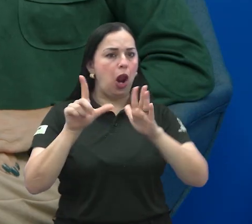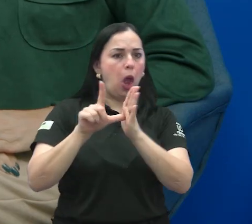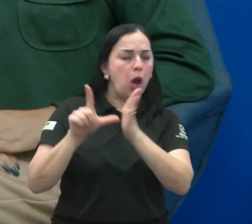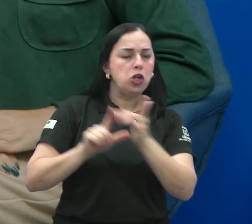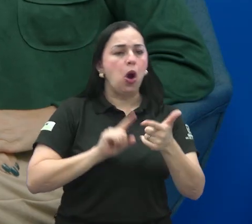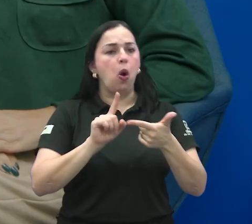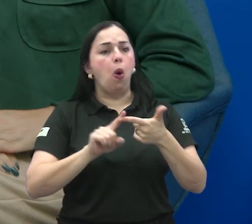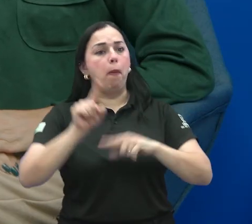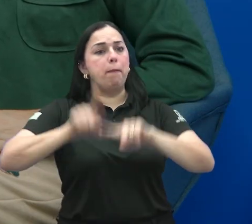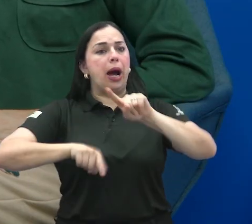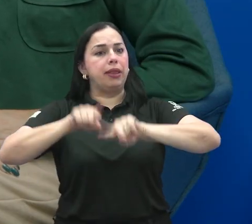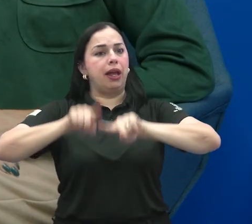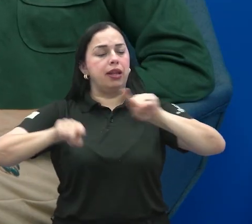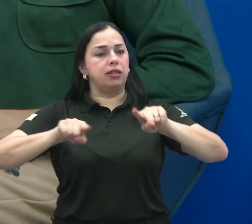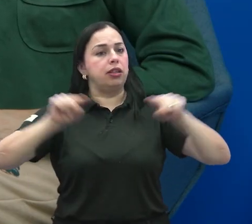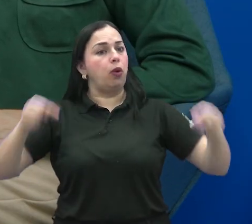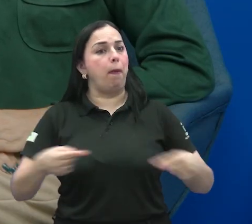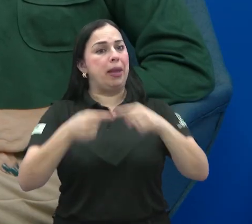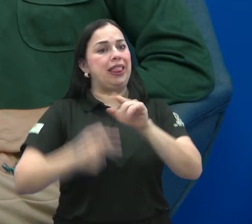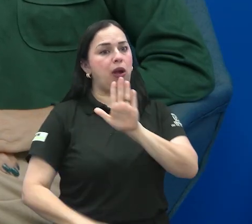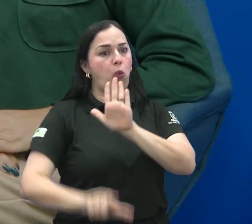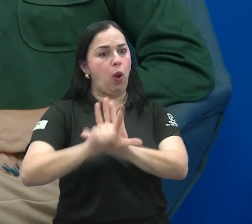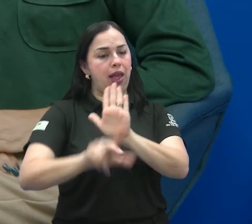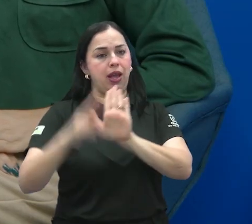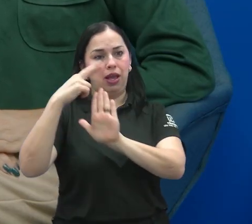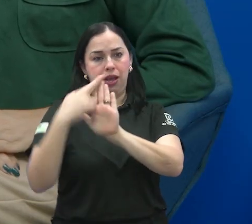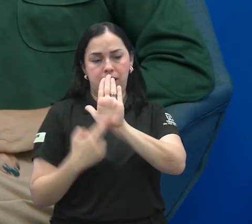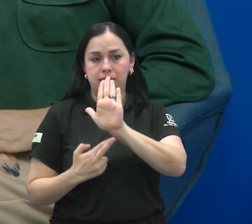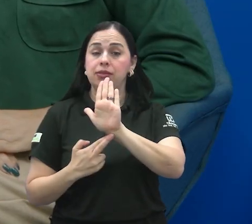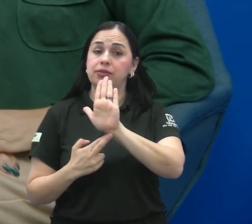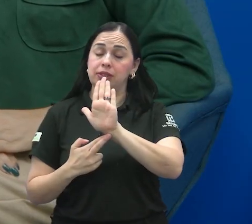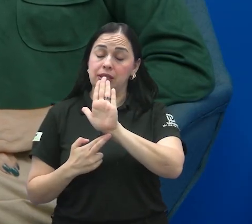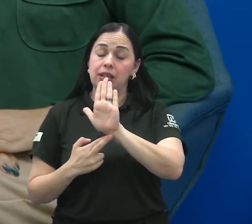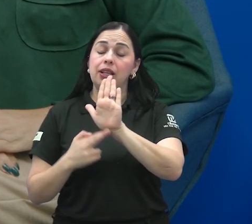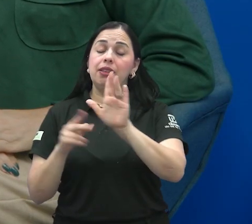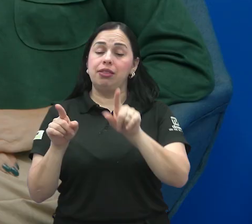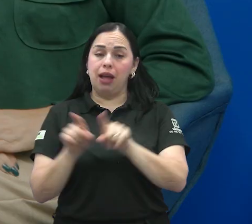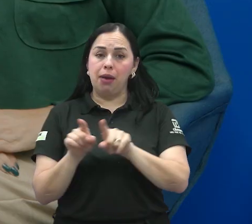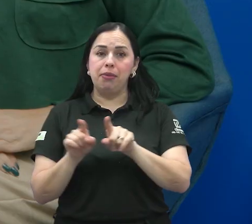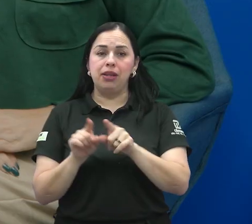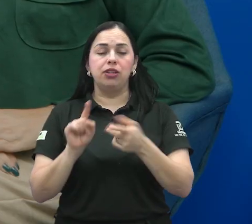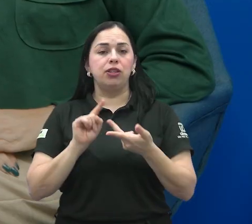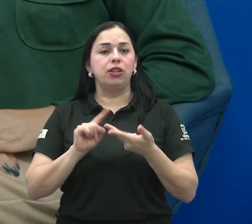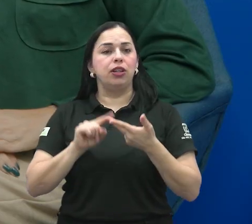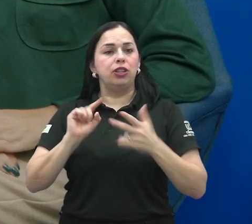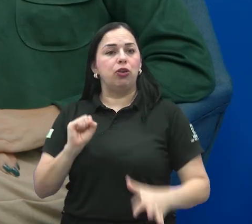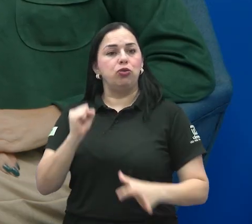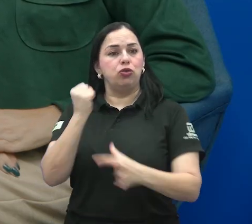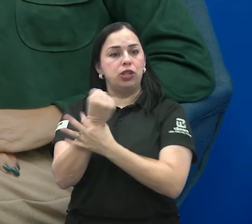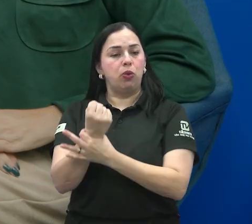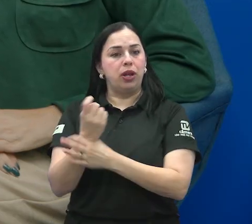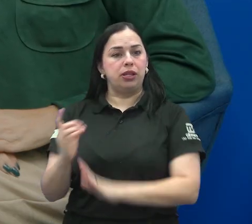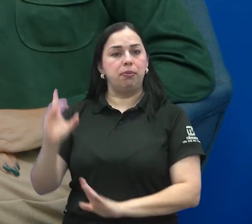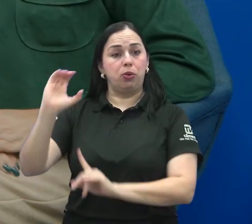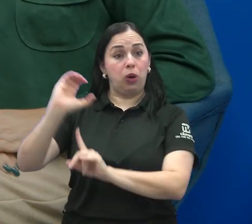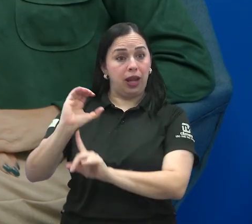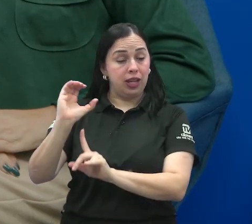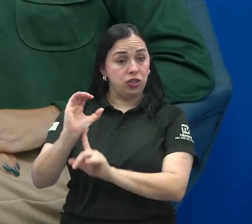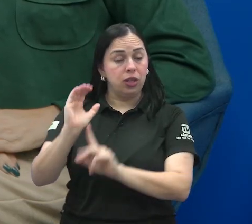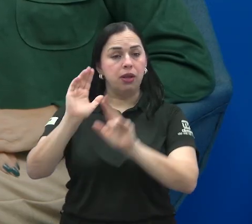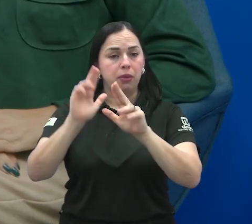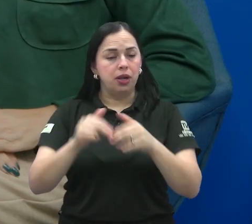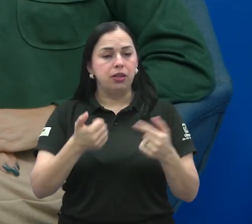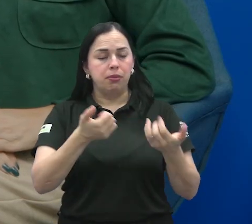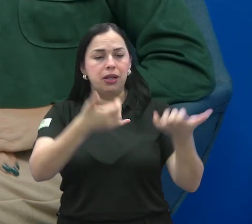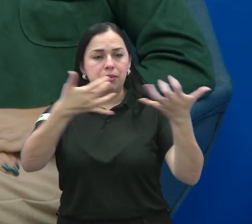atividades ou produtos para garantir o cumprimento de leis, normas e regulamentos, e até mesmo na proteção do consumidor. Para falar